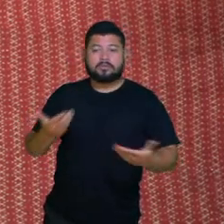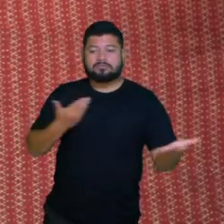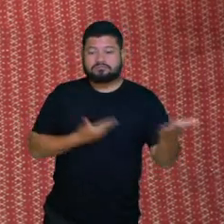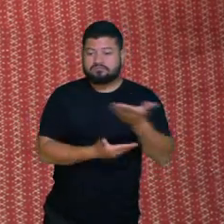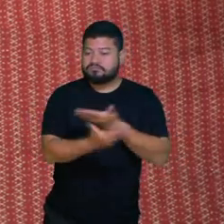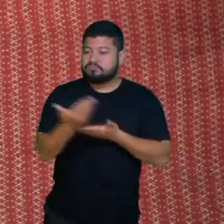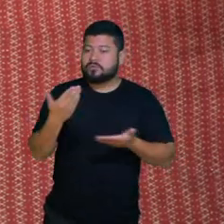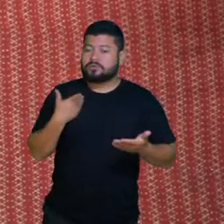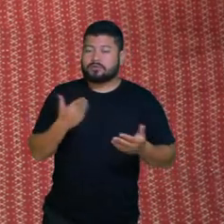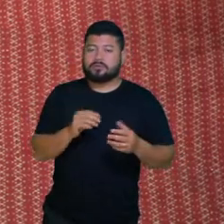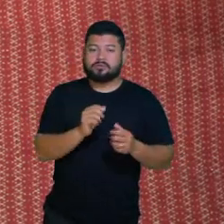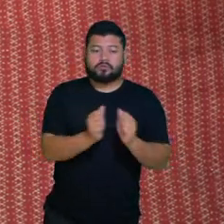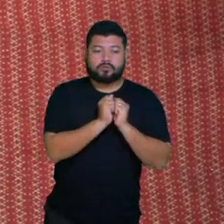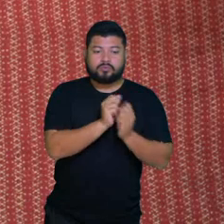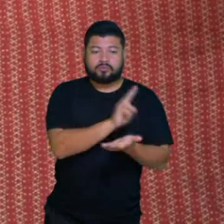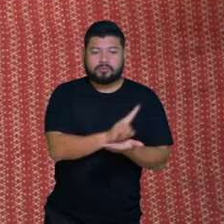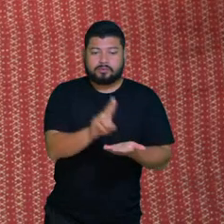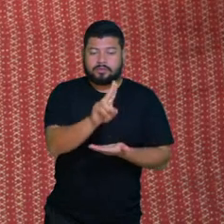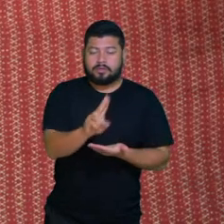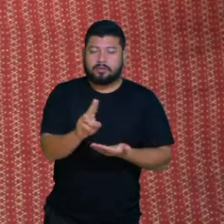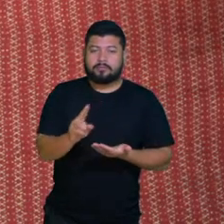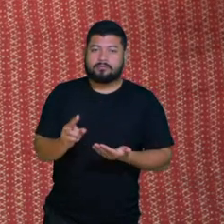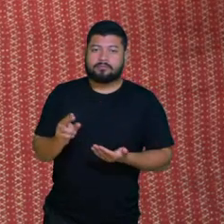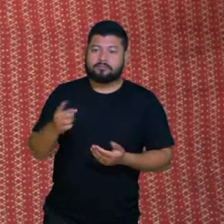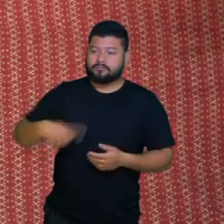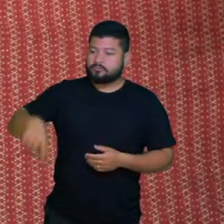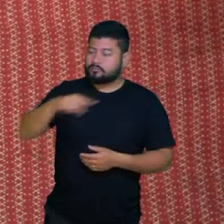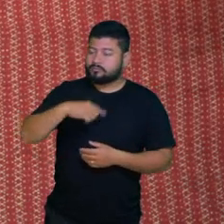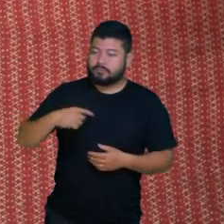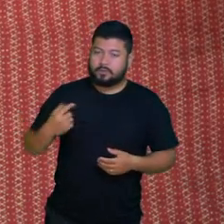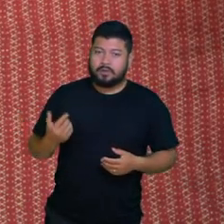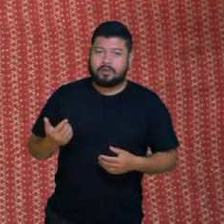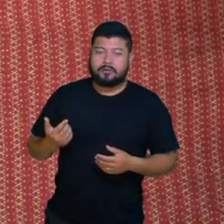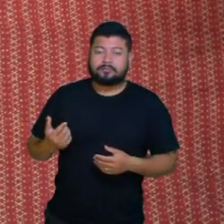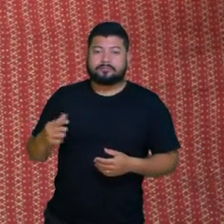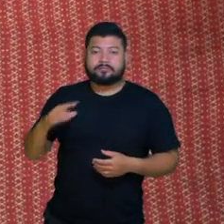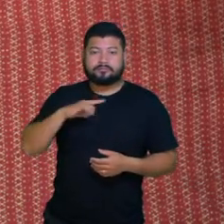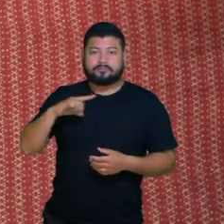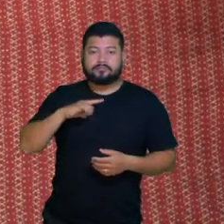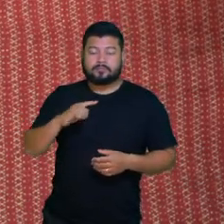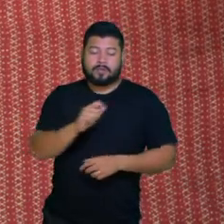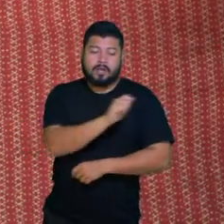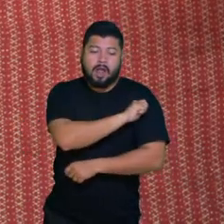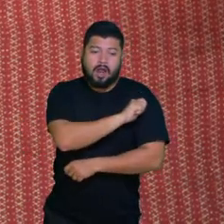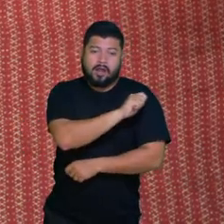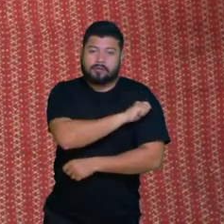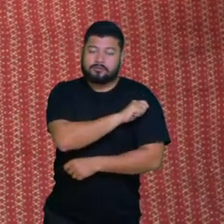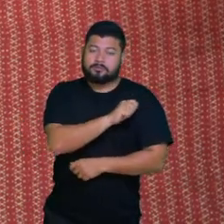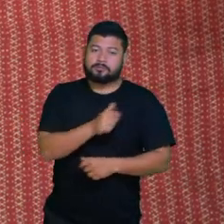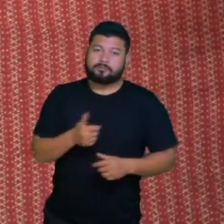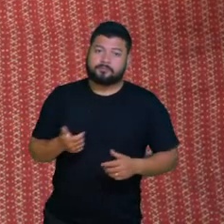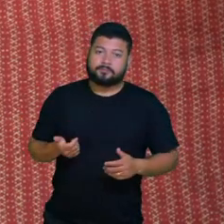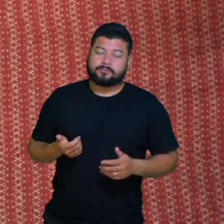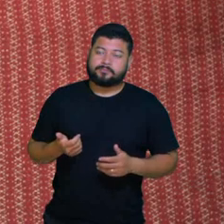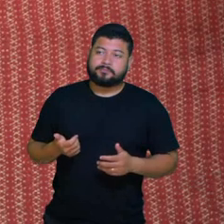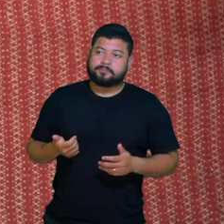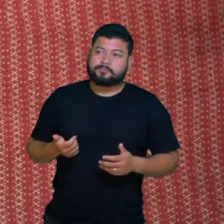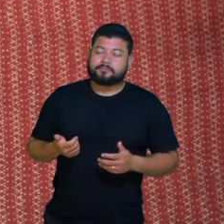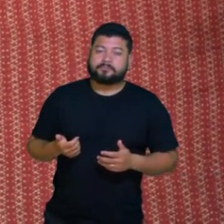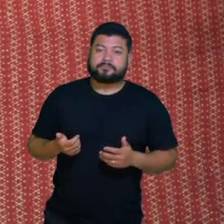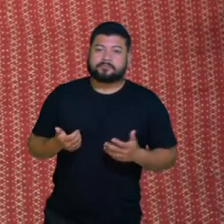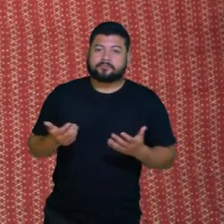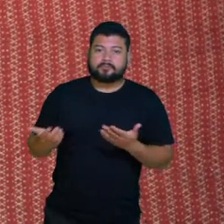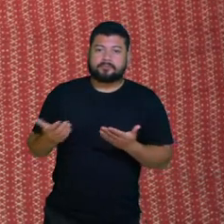Universidades para que a gente possa eh trazer né os nossos estudantes eh né da